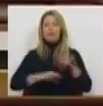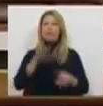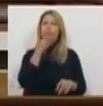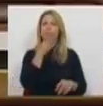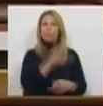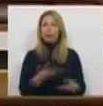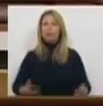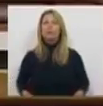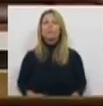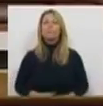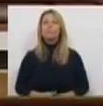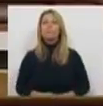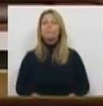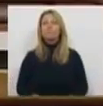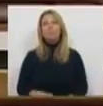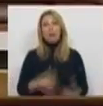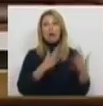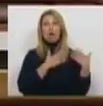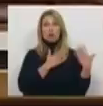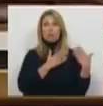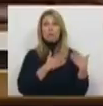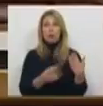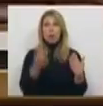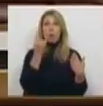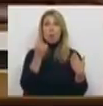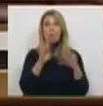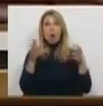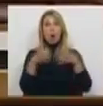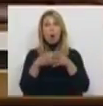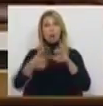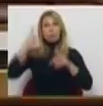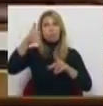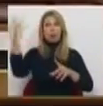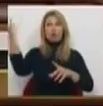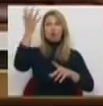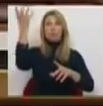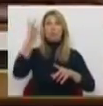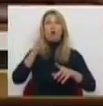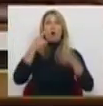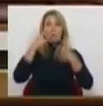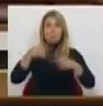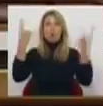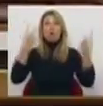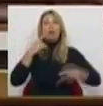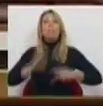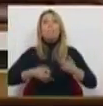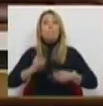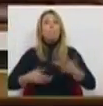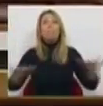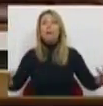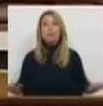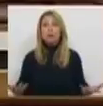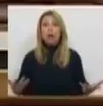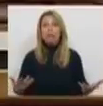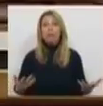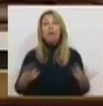Deputados. Uma das responsabilidades de um órgão de soberania é mostrar para que serve. E nós